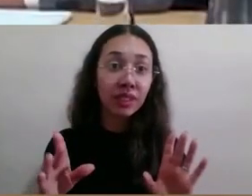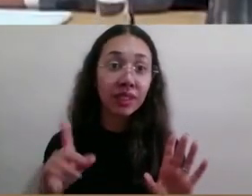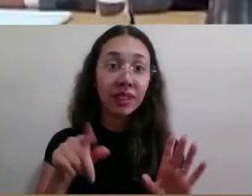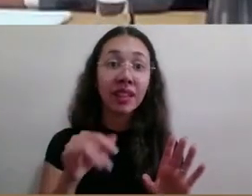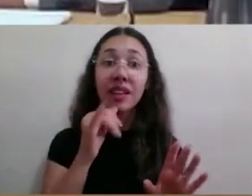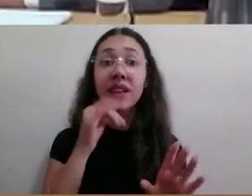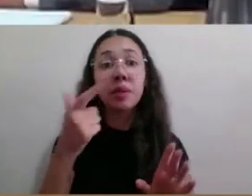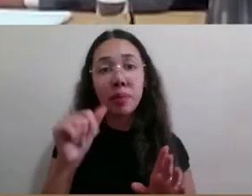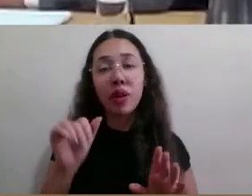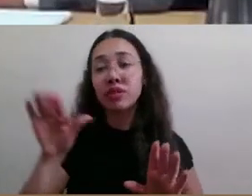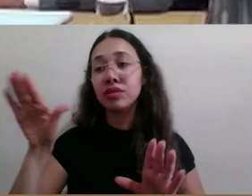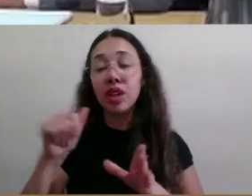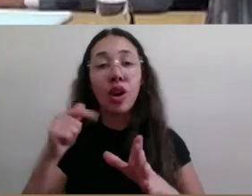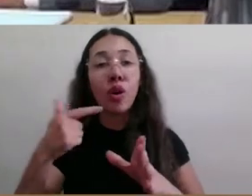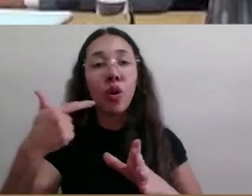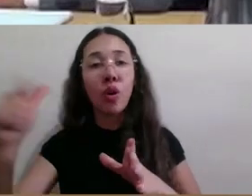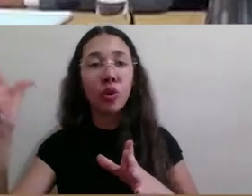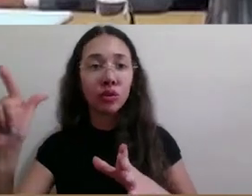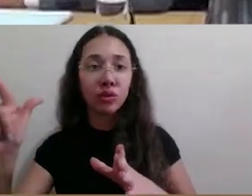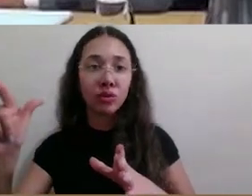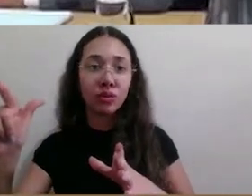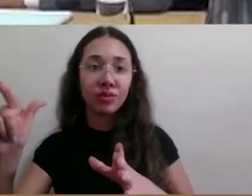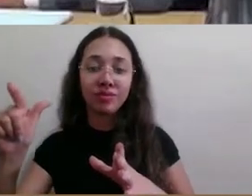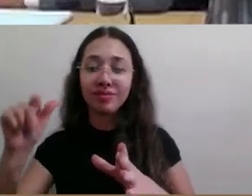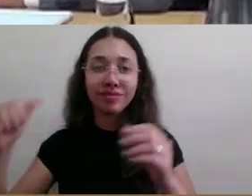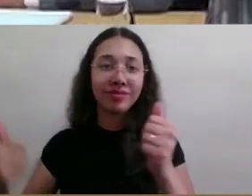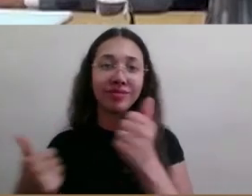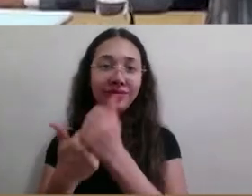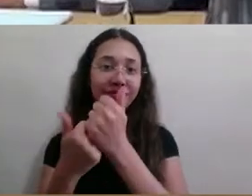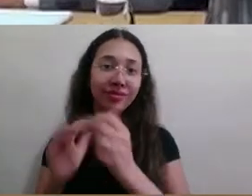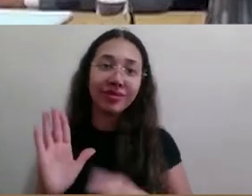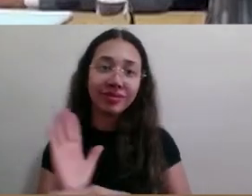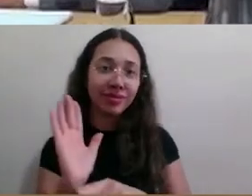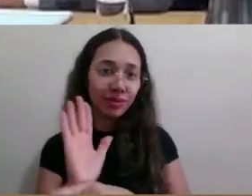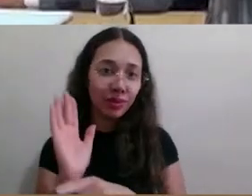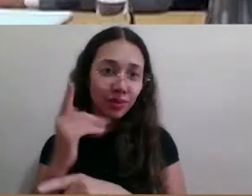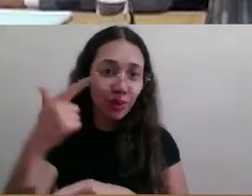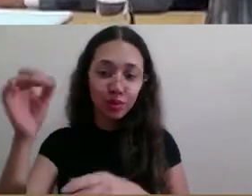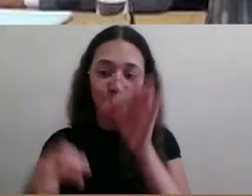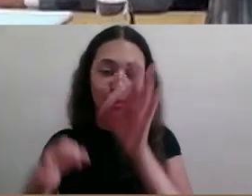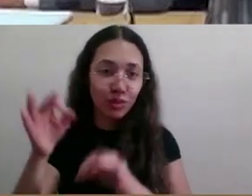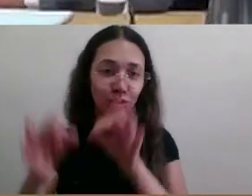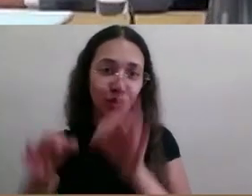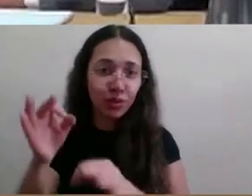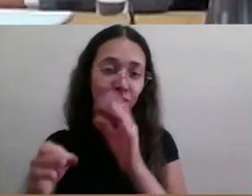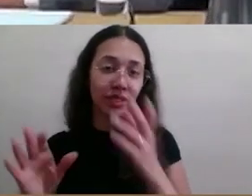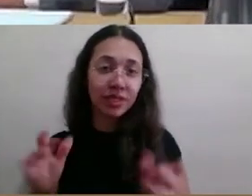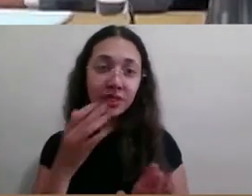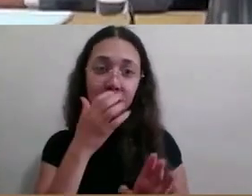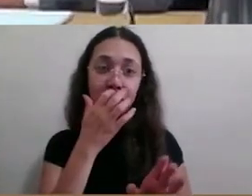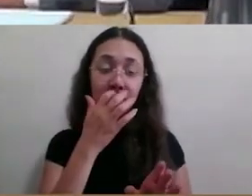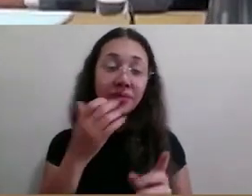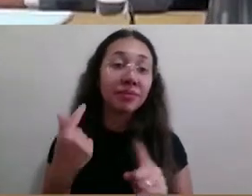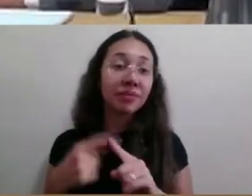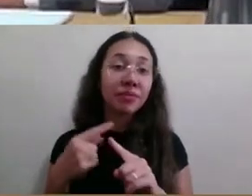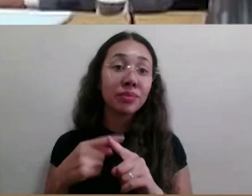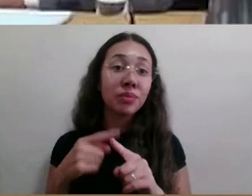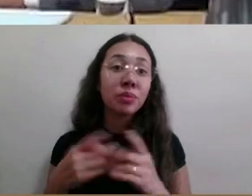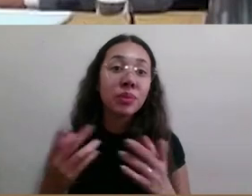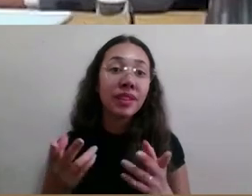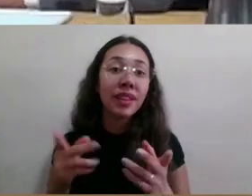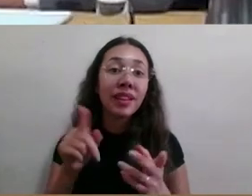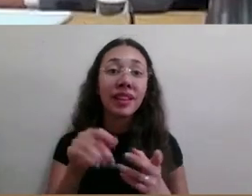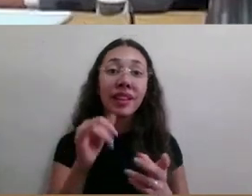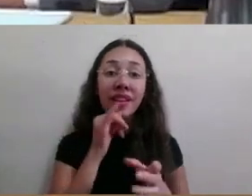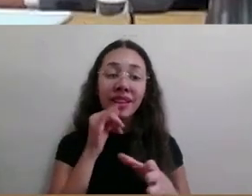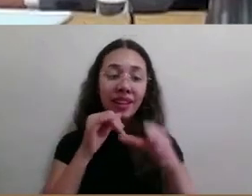adjunto. Era esse o juizado rito, o juizado adjunto. Era um juizado rito, porque ele seria dentro